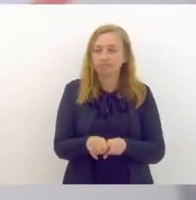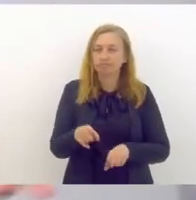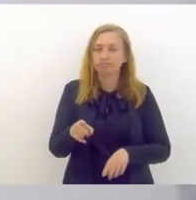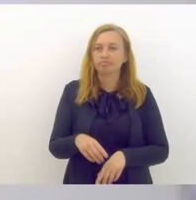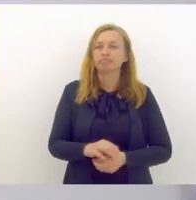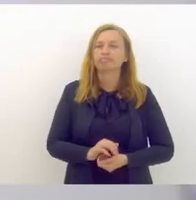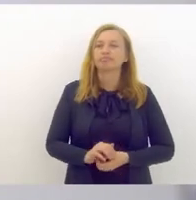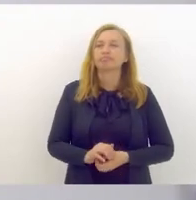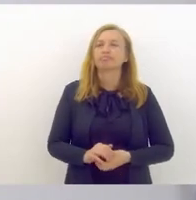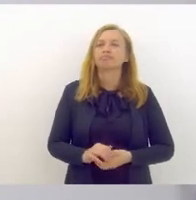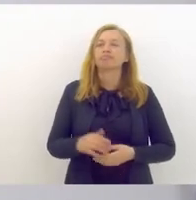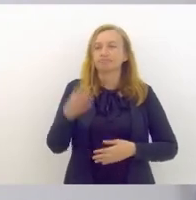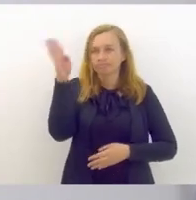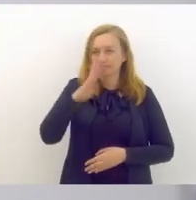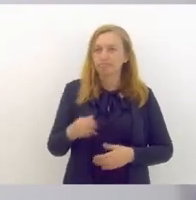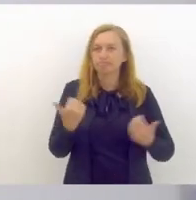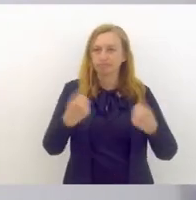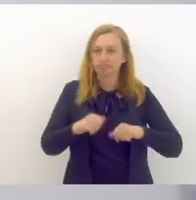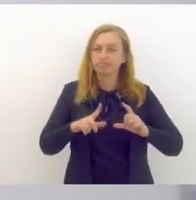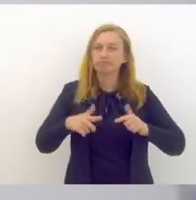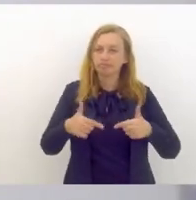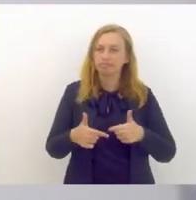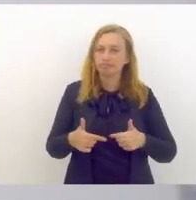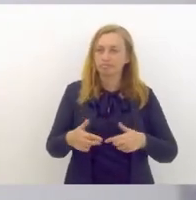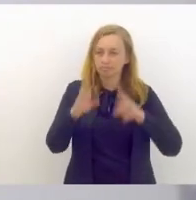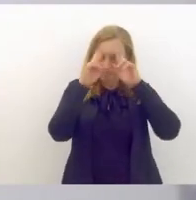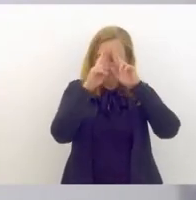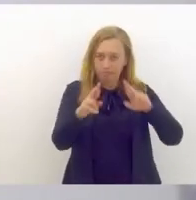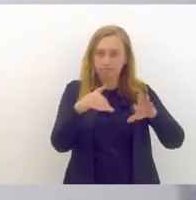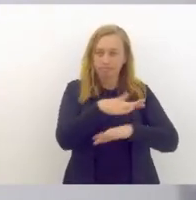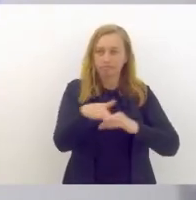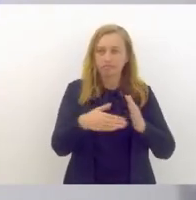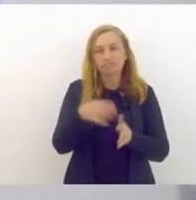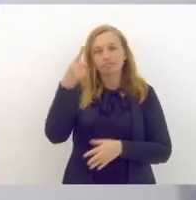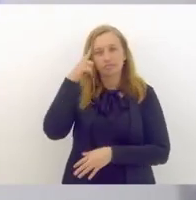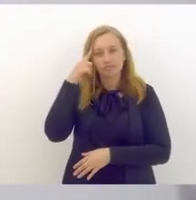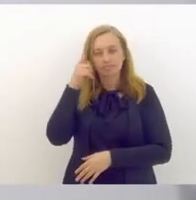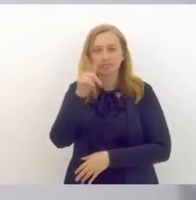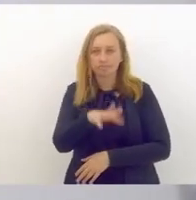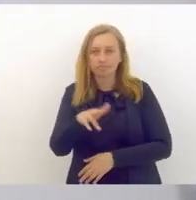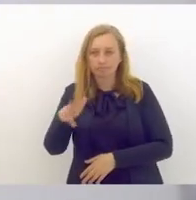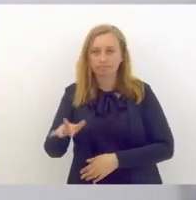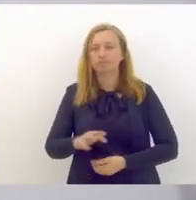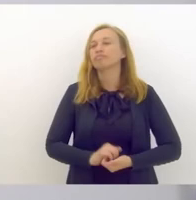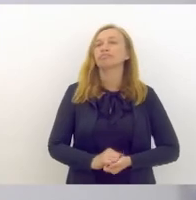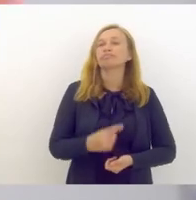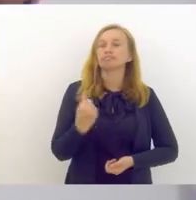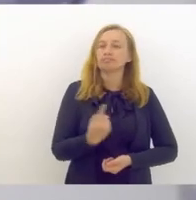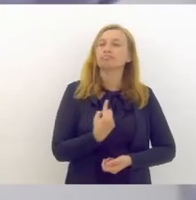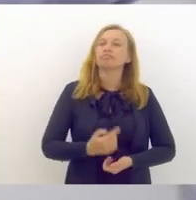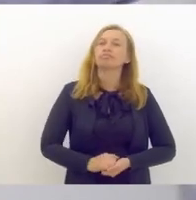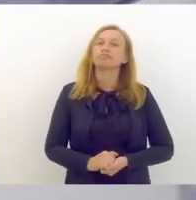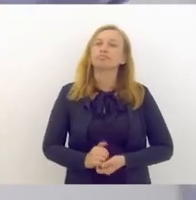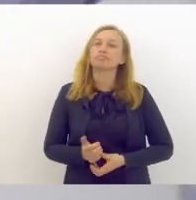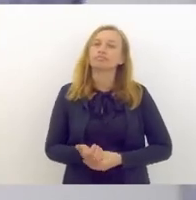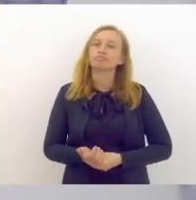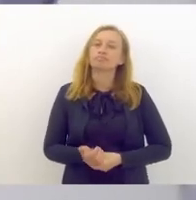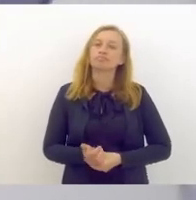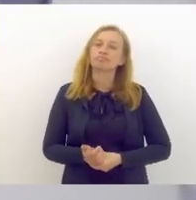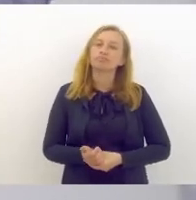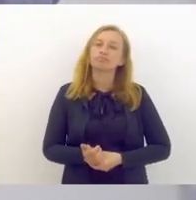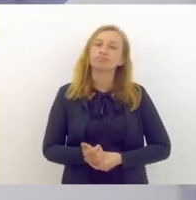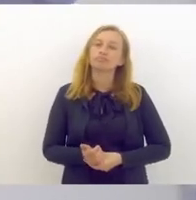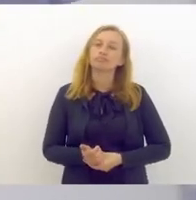que o Brasil precisa fazer urgentemente. Né? Porque a gente, de certa forma, está desaprendendo de respeitar quem pensa diferente da gente. Né? Então,